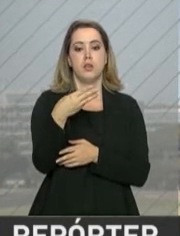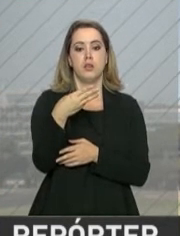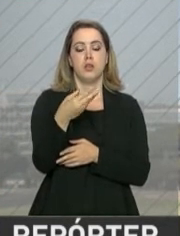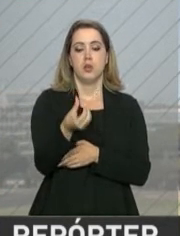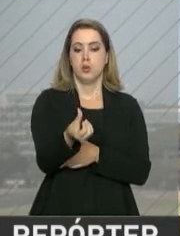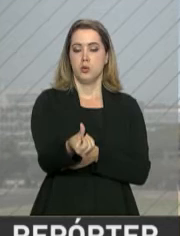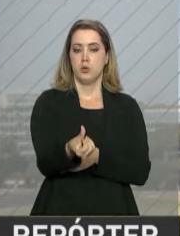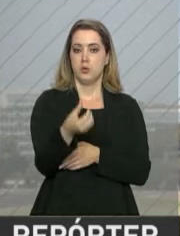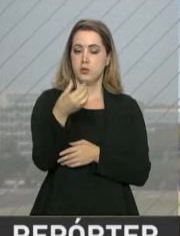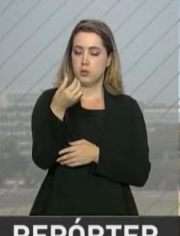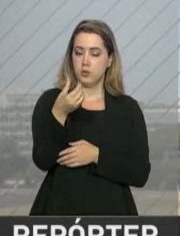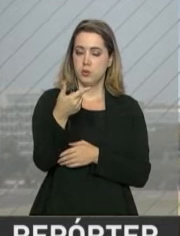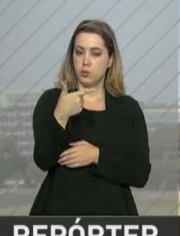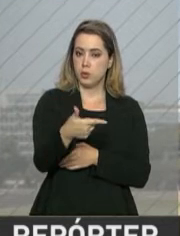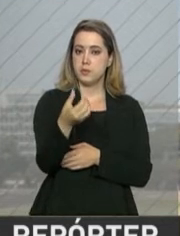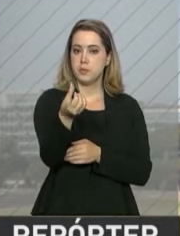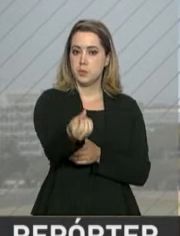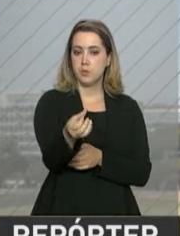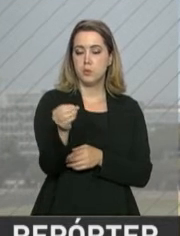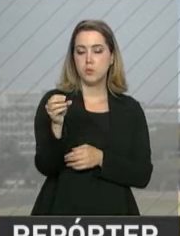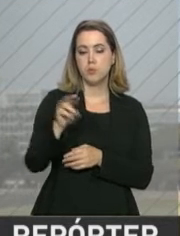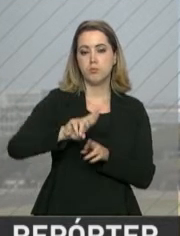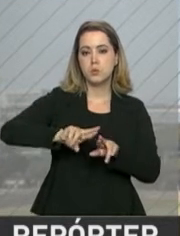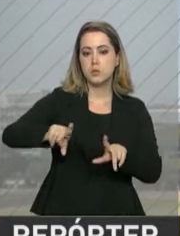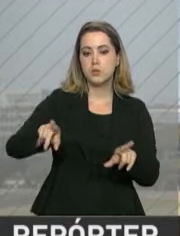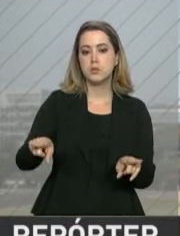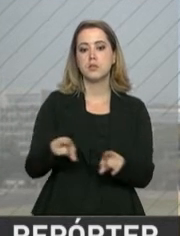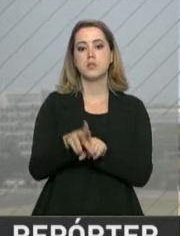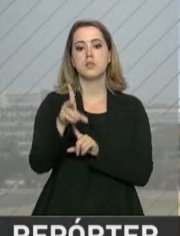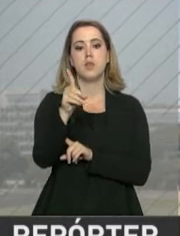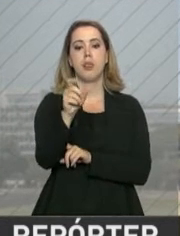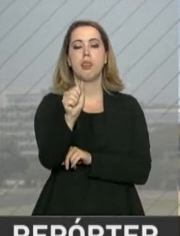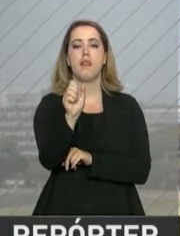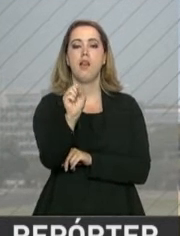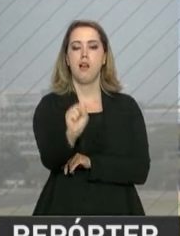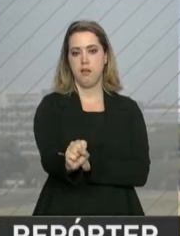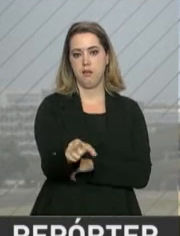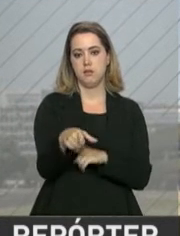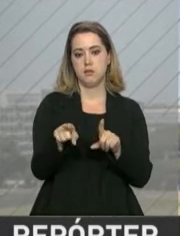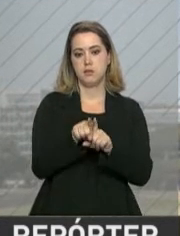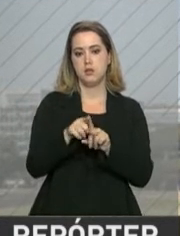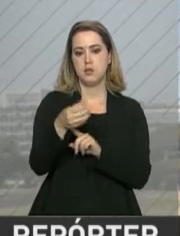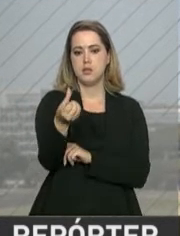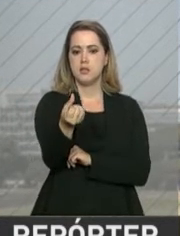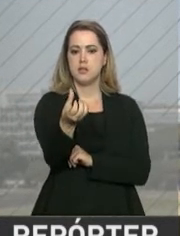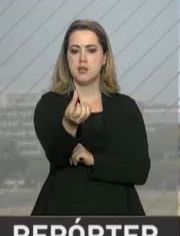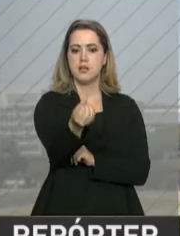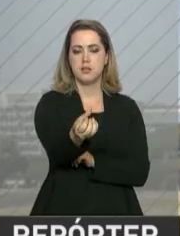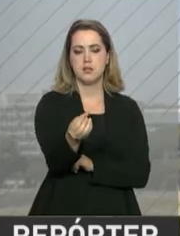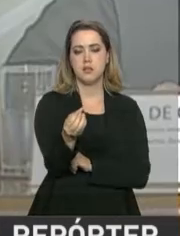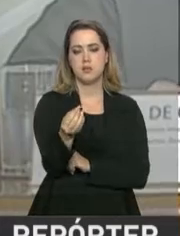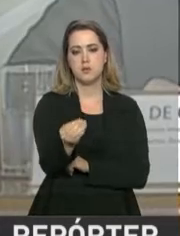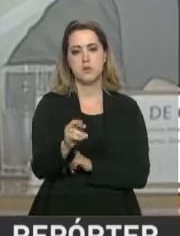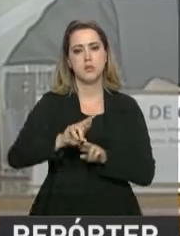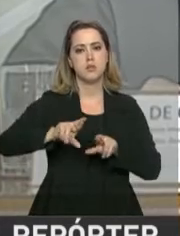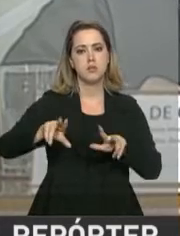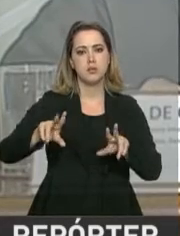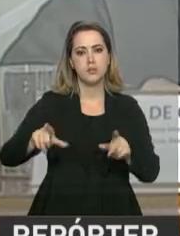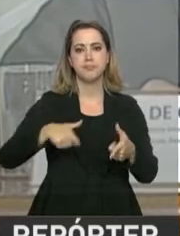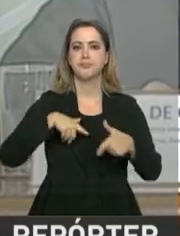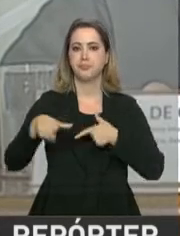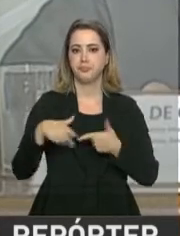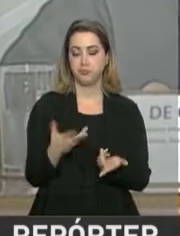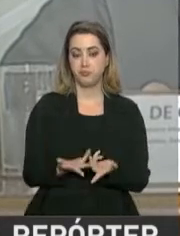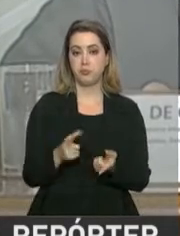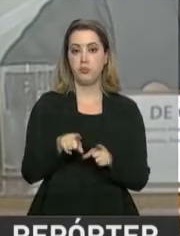de direção e assessoramento superior, as DAS, e 660 de funções gratificadas. Segundo o